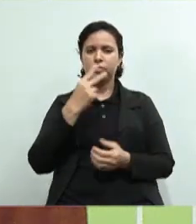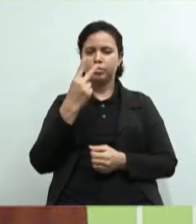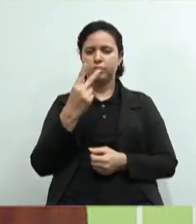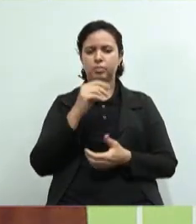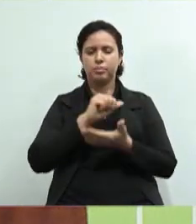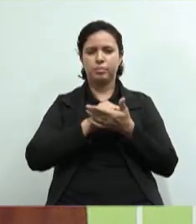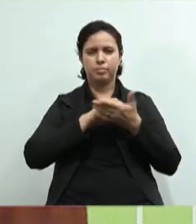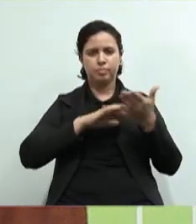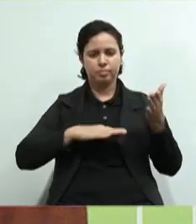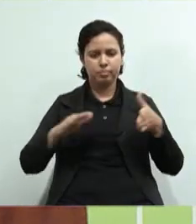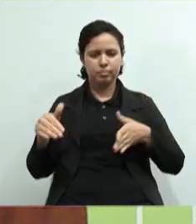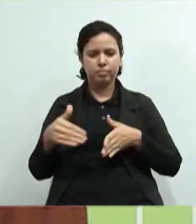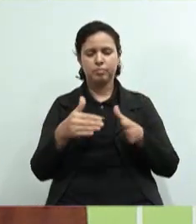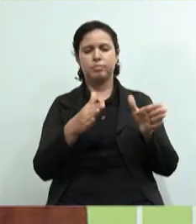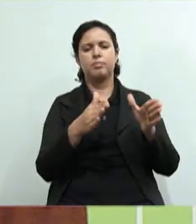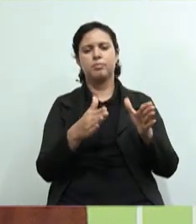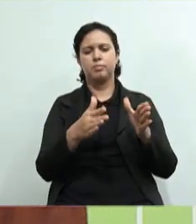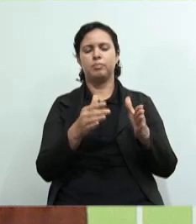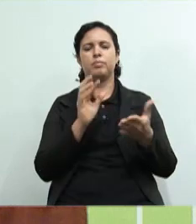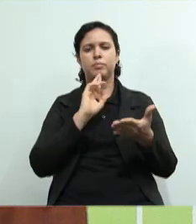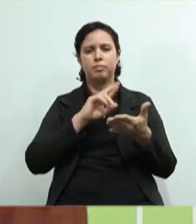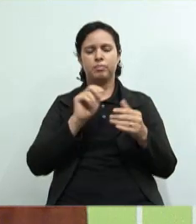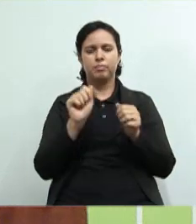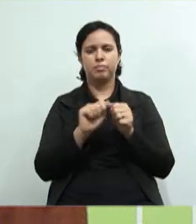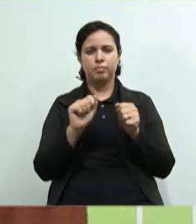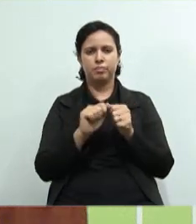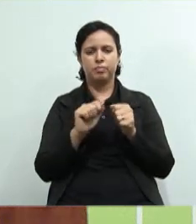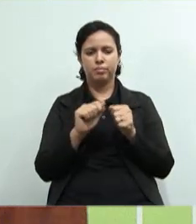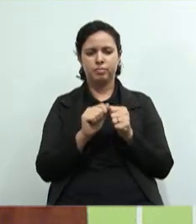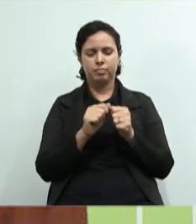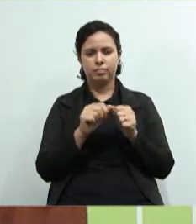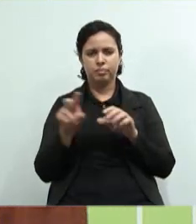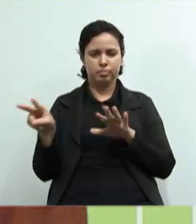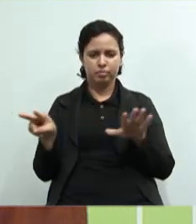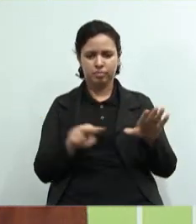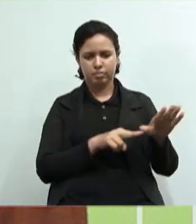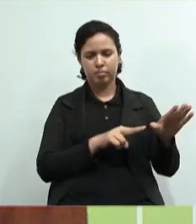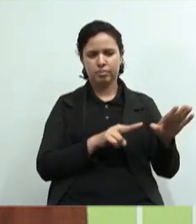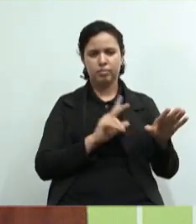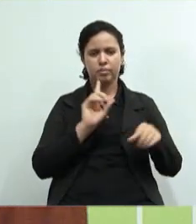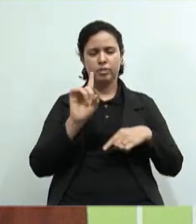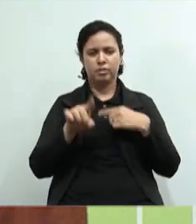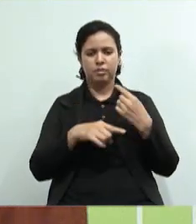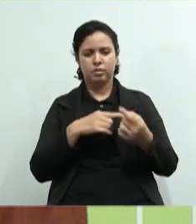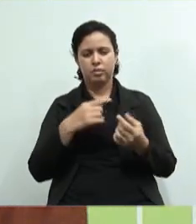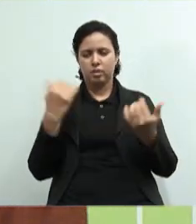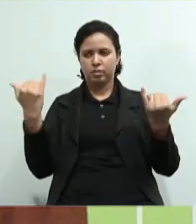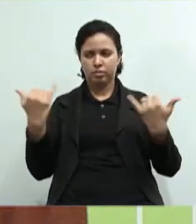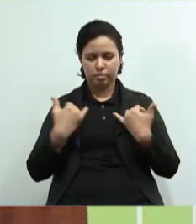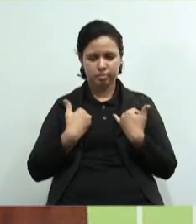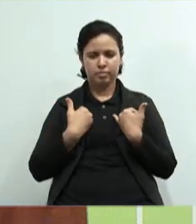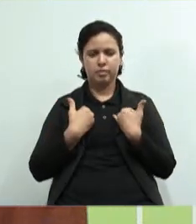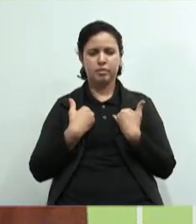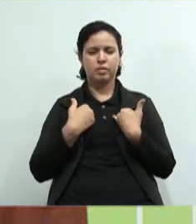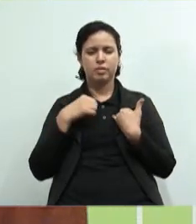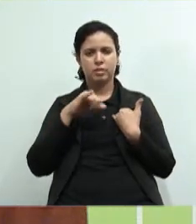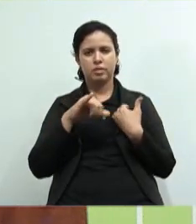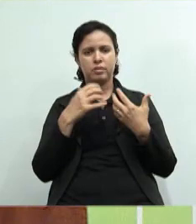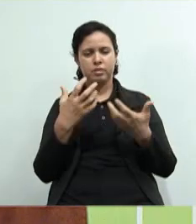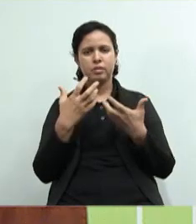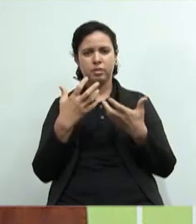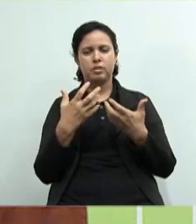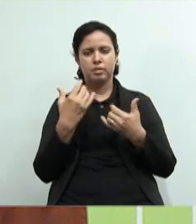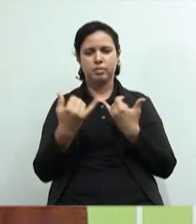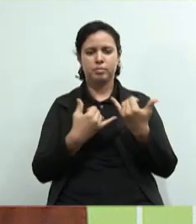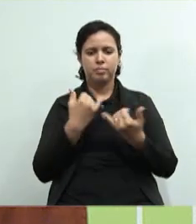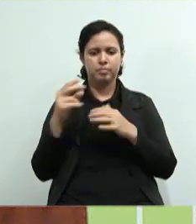atividades de percurso para serem feitas ainda ao longo dessa semana. E depois avisa para a gente, hein, se vocês vão querer Kahoot